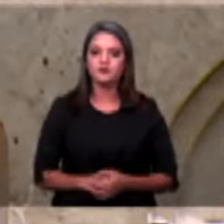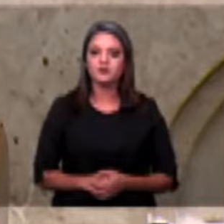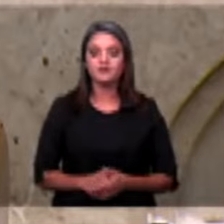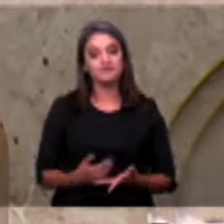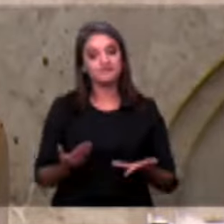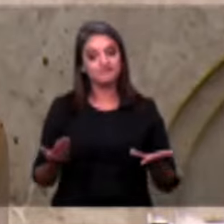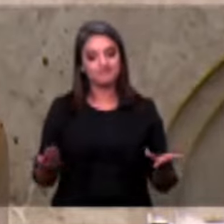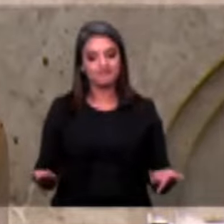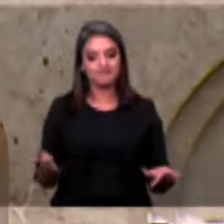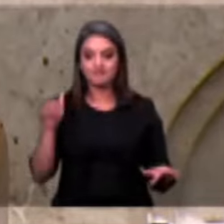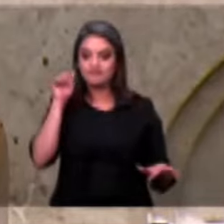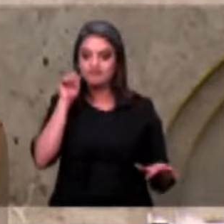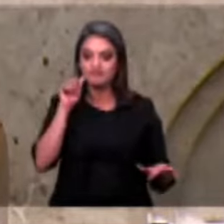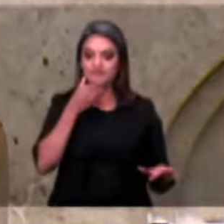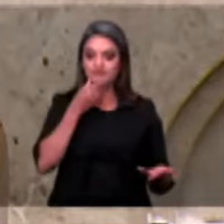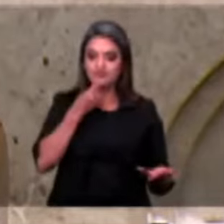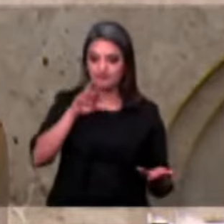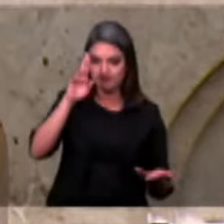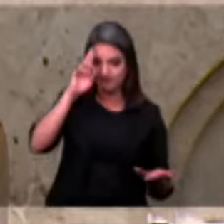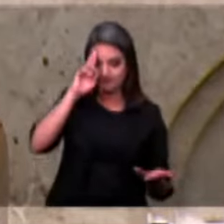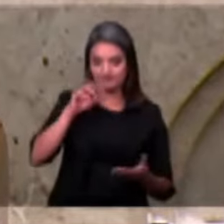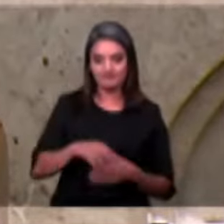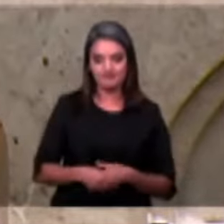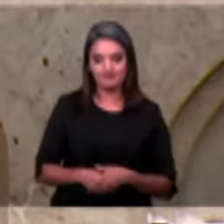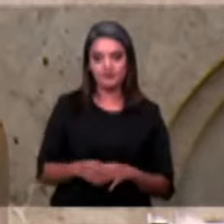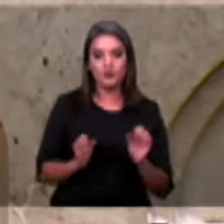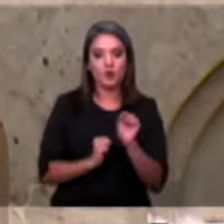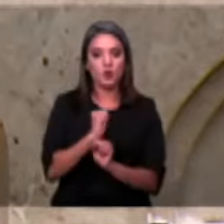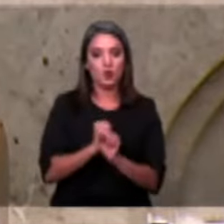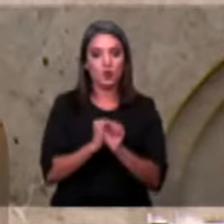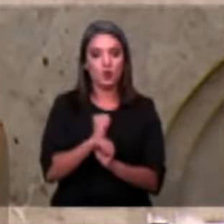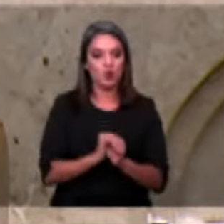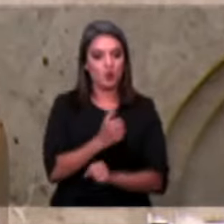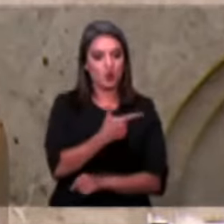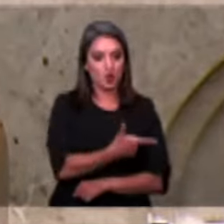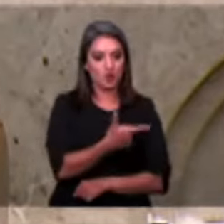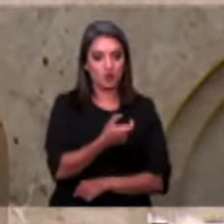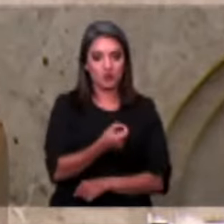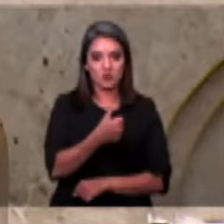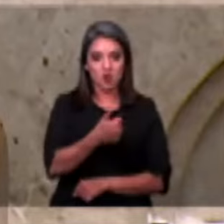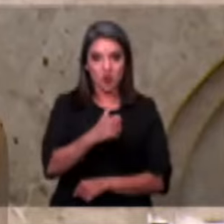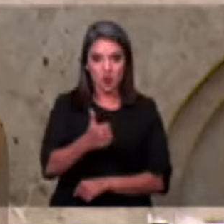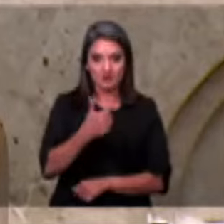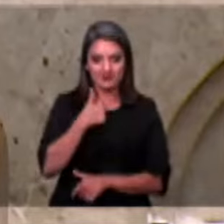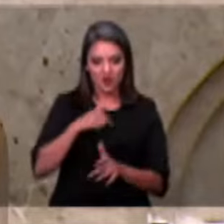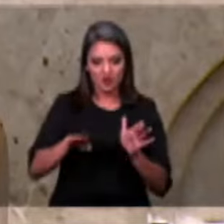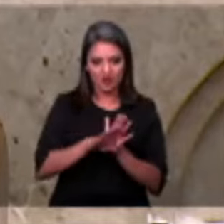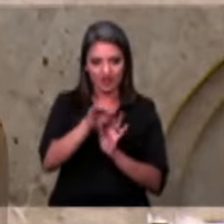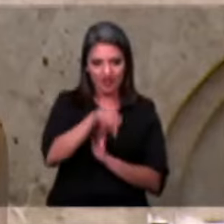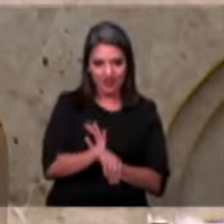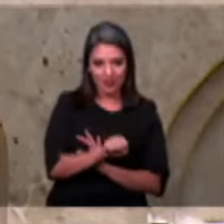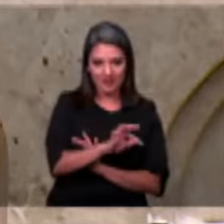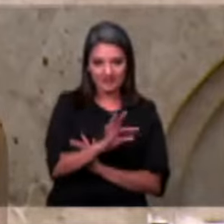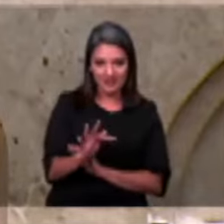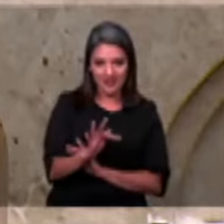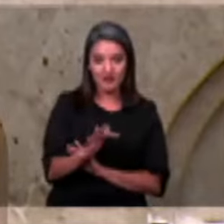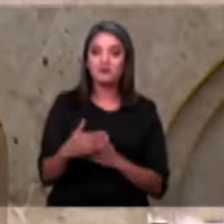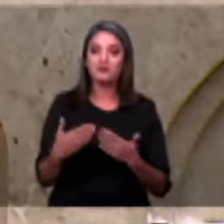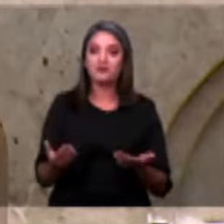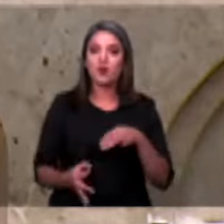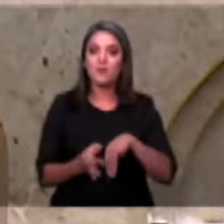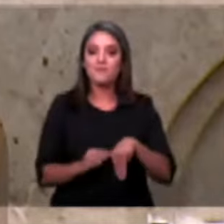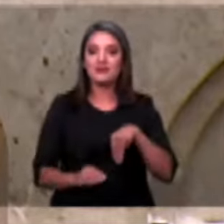Senhoras e senhores, em 2011, ano em que cheguei a esta Suprema Corte, coube ao ministro Celso de Mello,